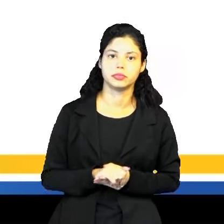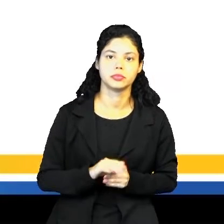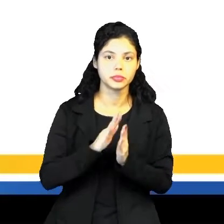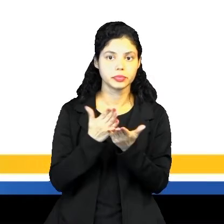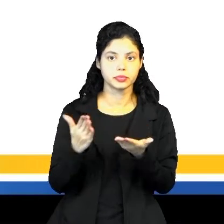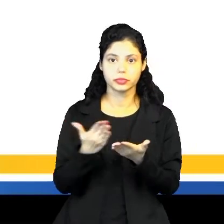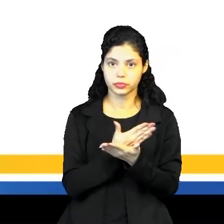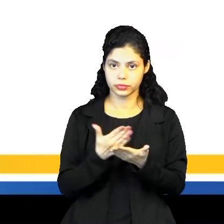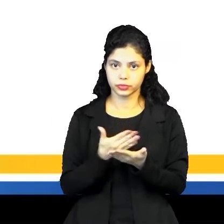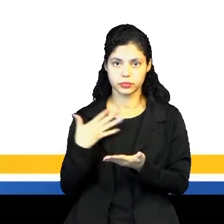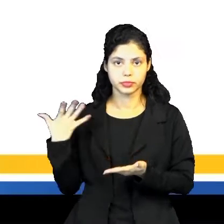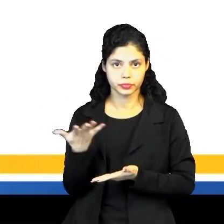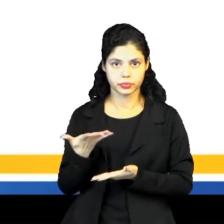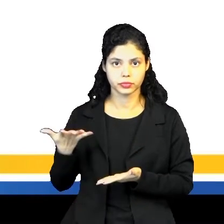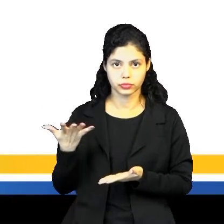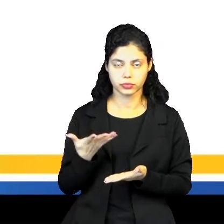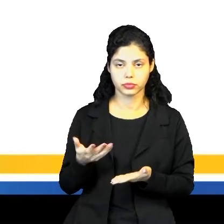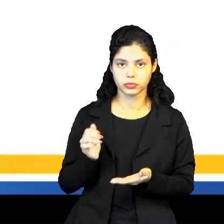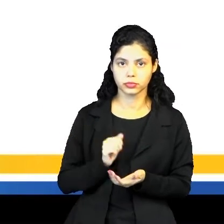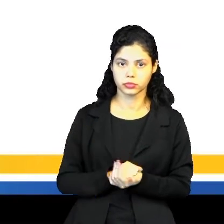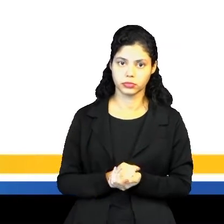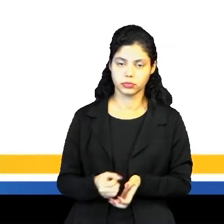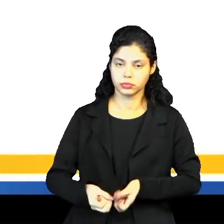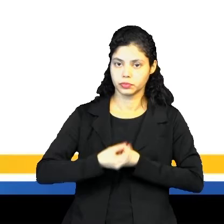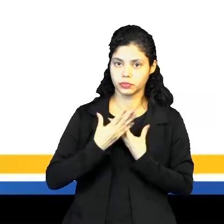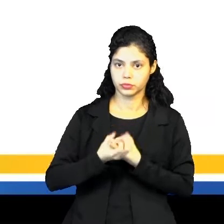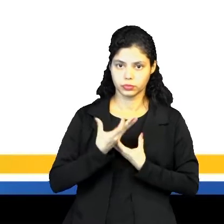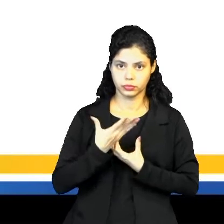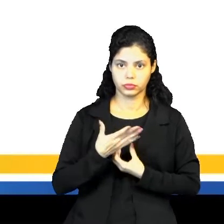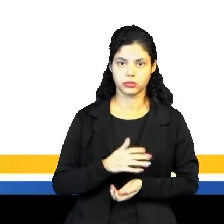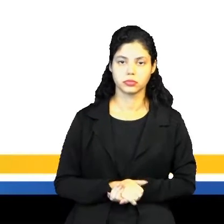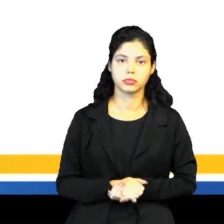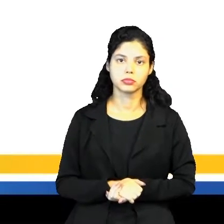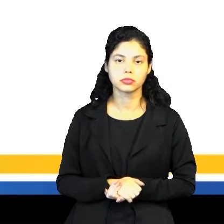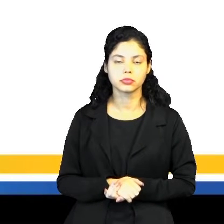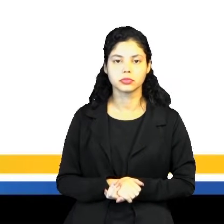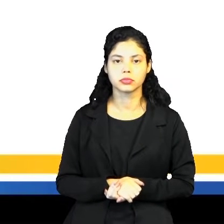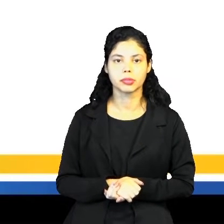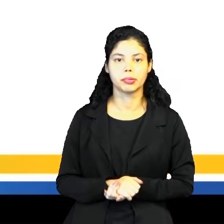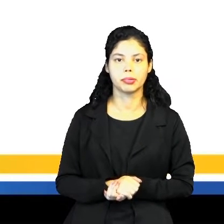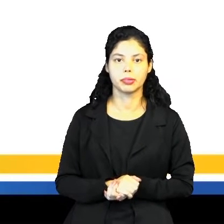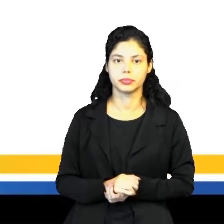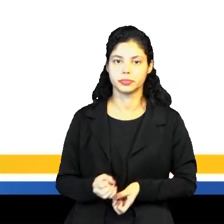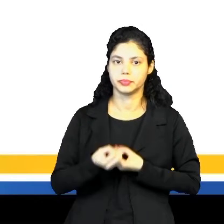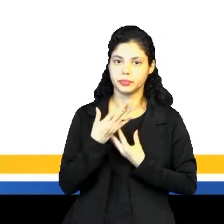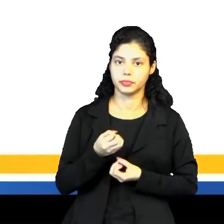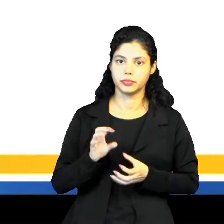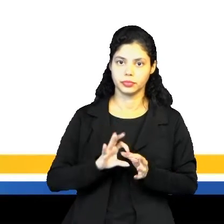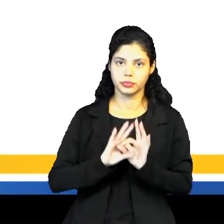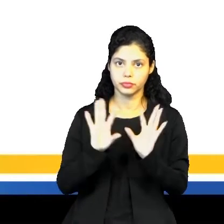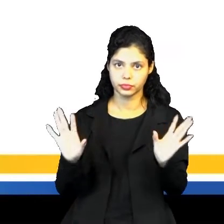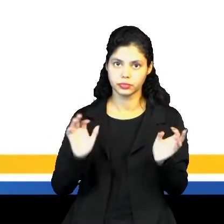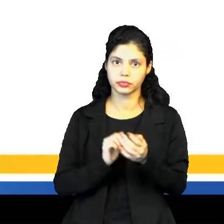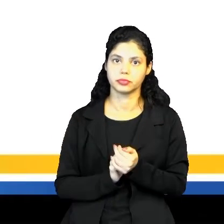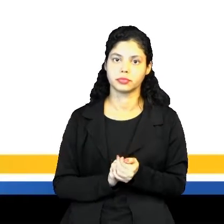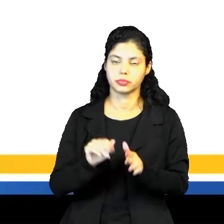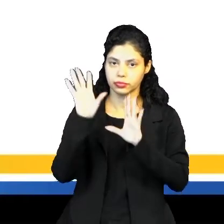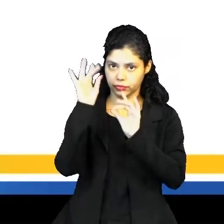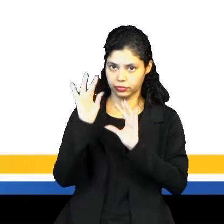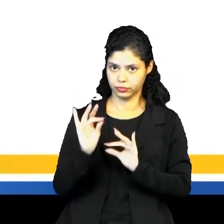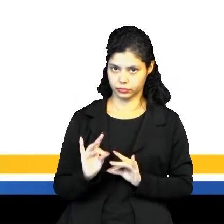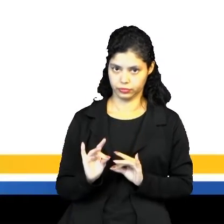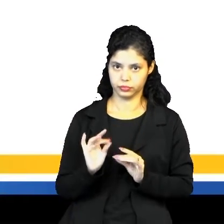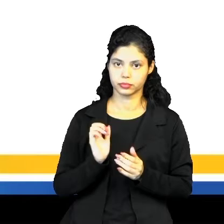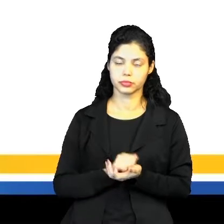livro, baseado em alguns poemas, que ele fez. São poemas soltos, tá? O que vale